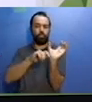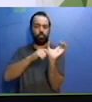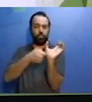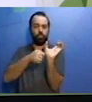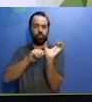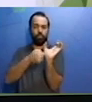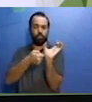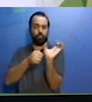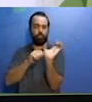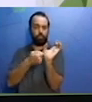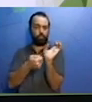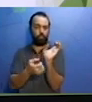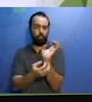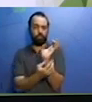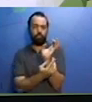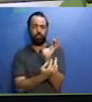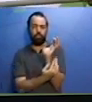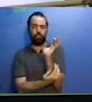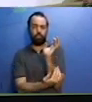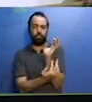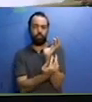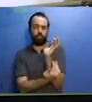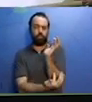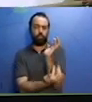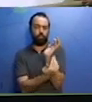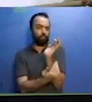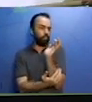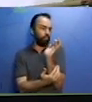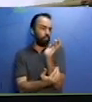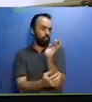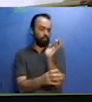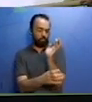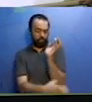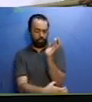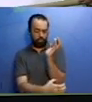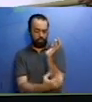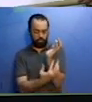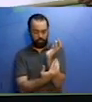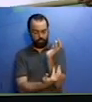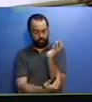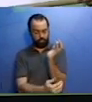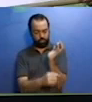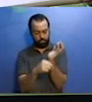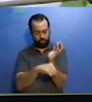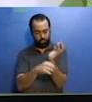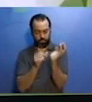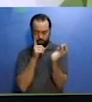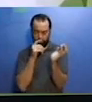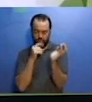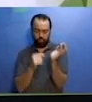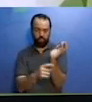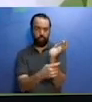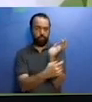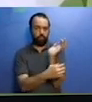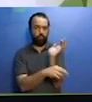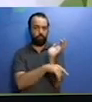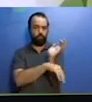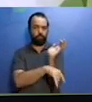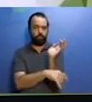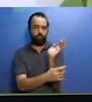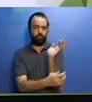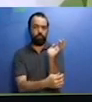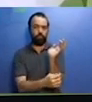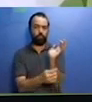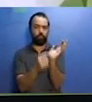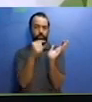torneirinha, essa torneirinha vai ser aberta e no recipiente vai ser recolhido a água e o sal. Então, vai sobrar aqui no